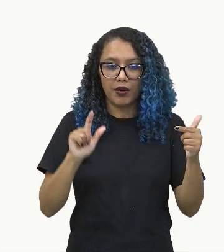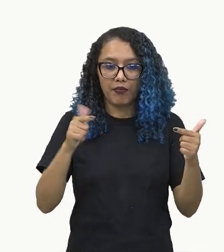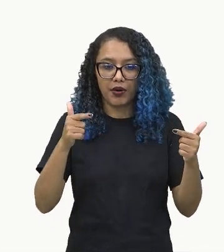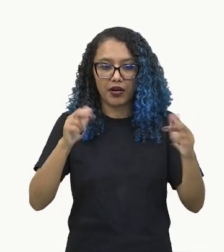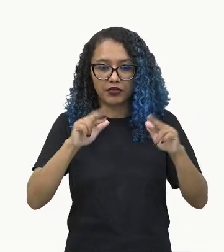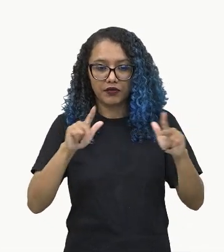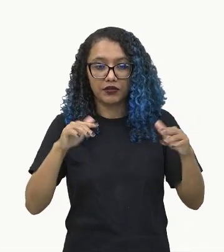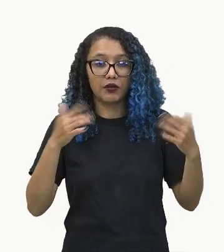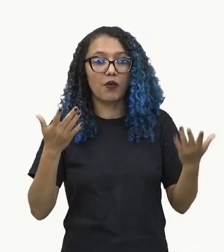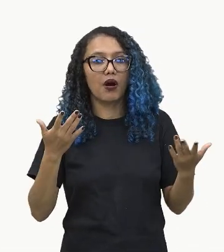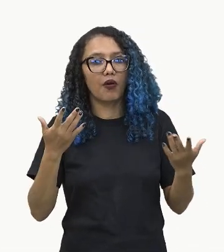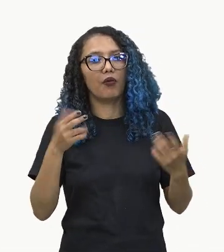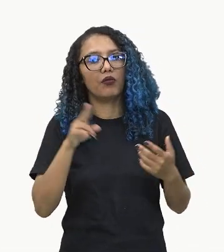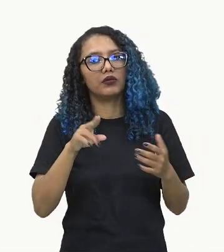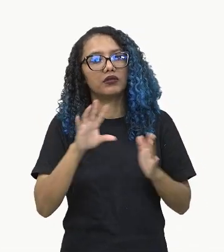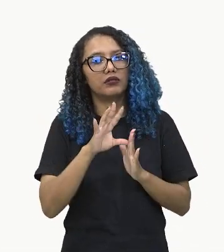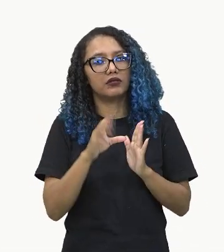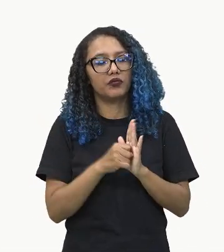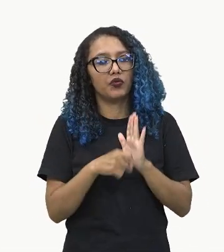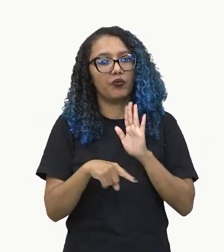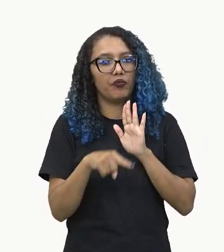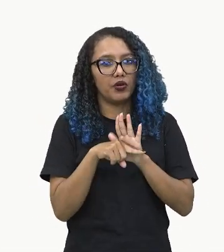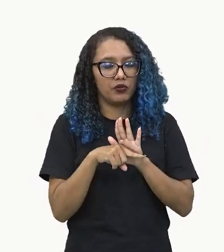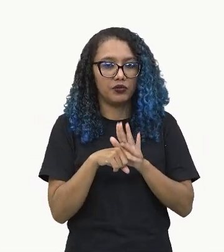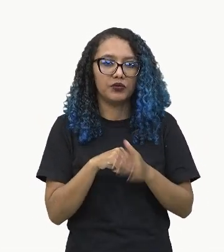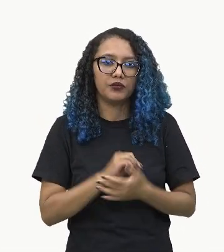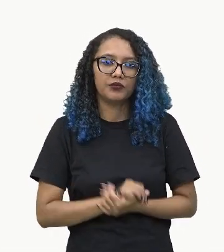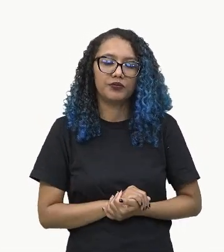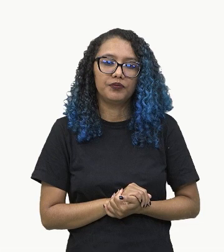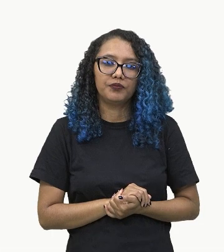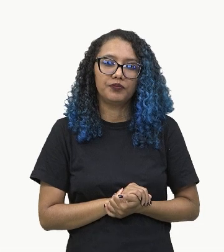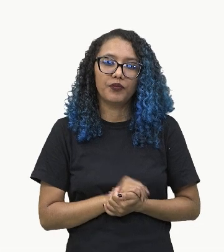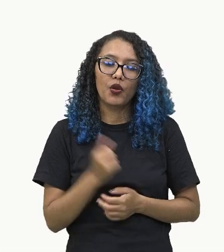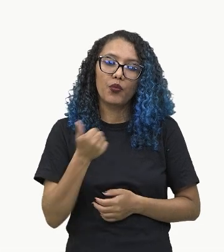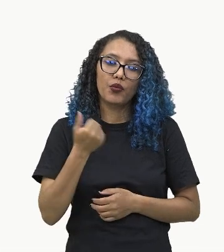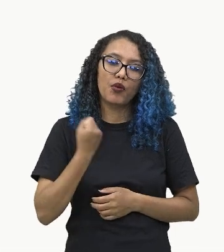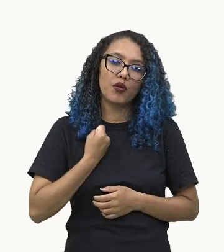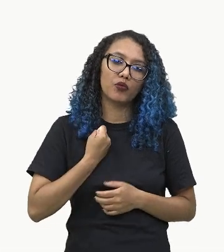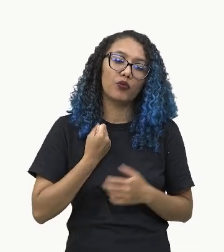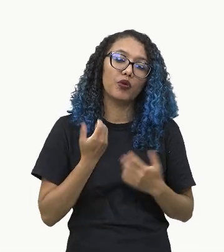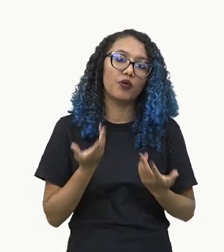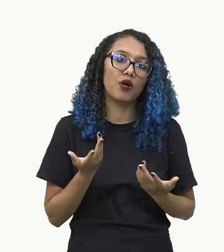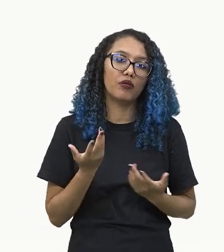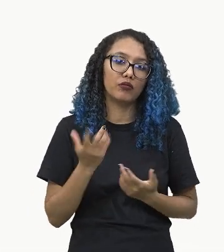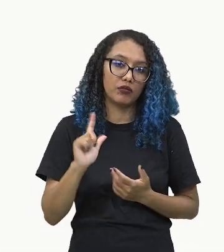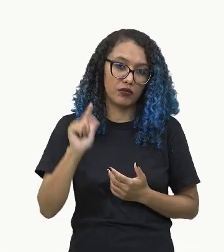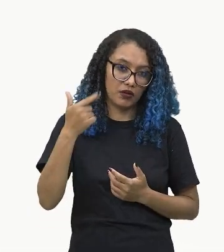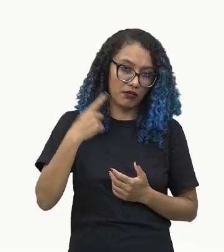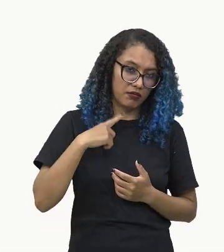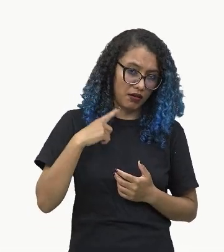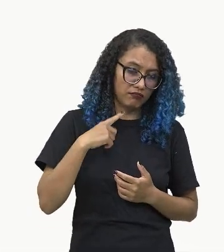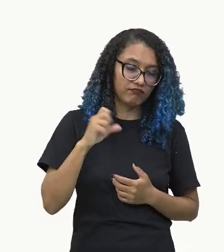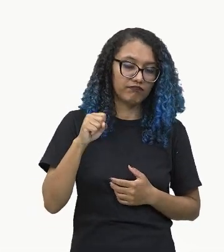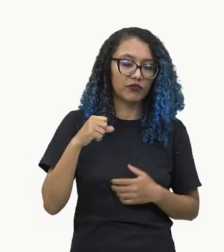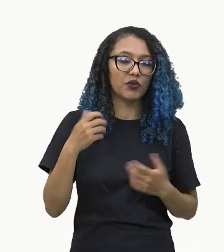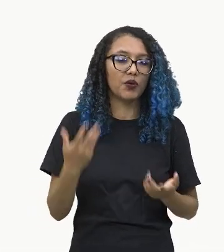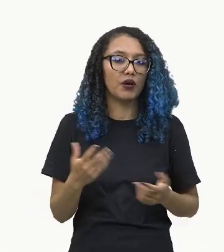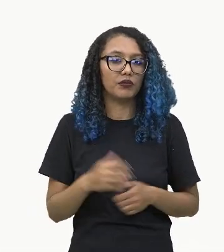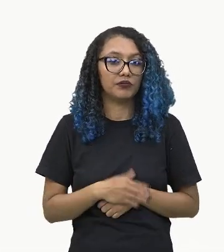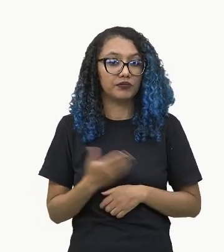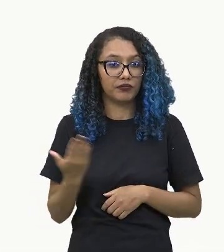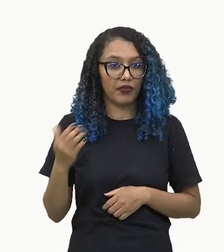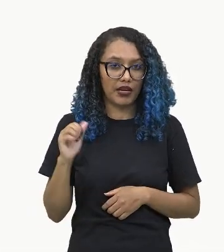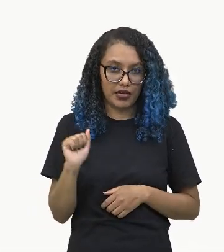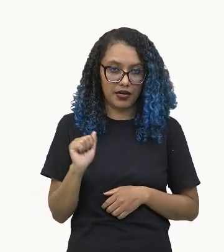quadrado. E quem é o meu primeiro termo? É meu primeiro que está elevado ao quadrado. Aqui é o